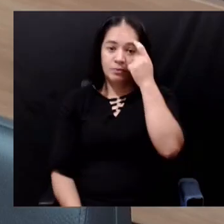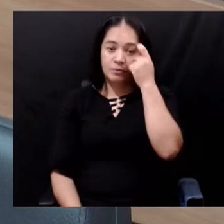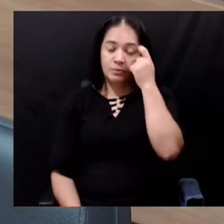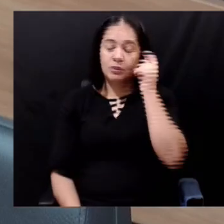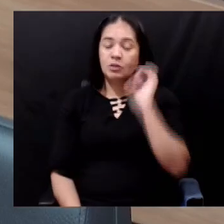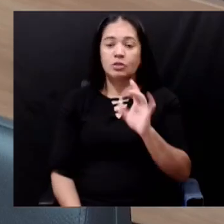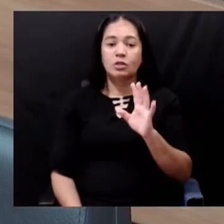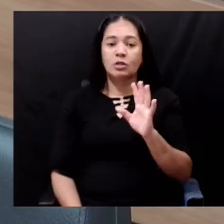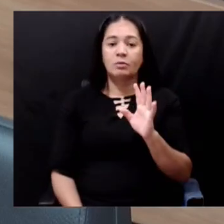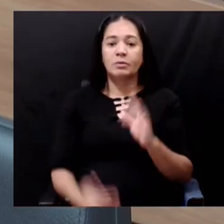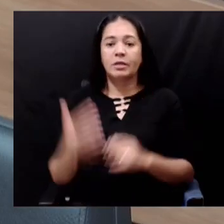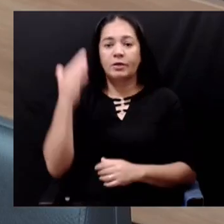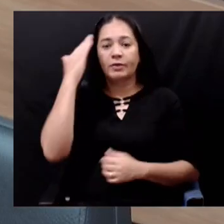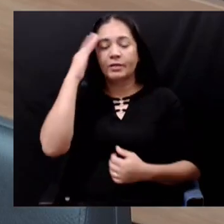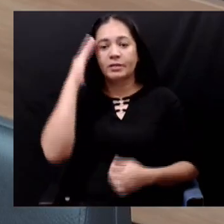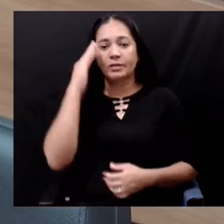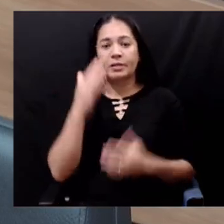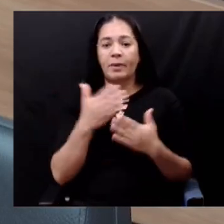entender, né?